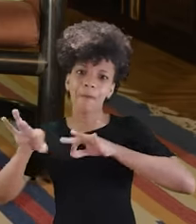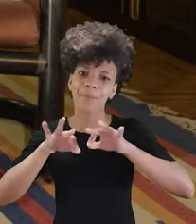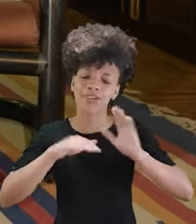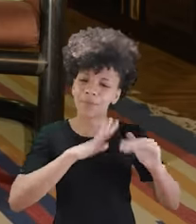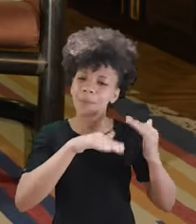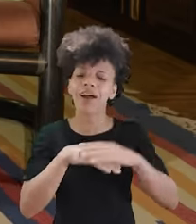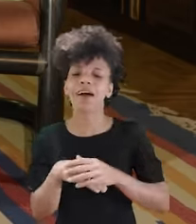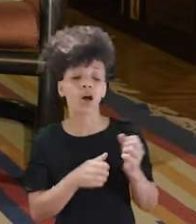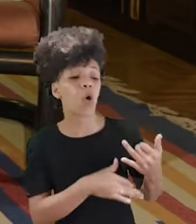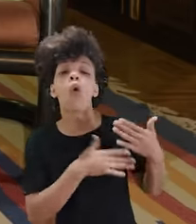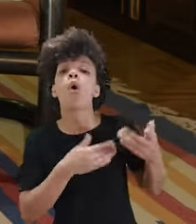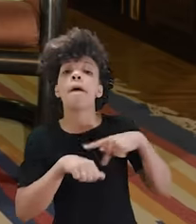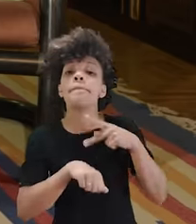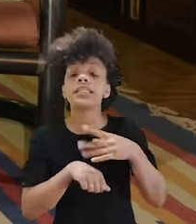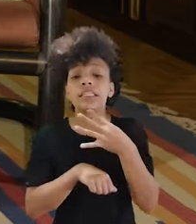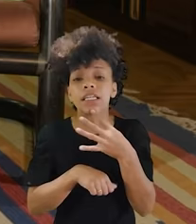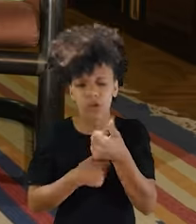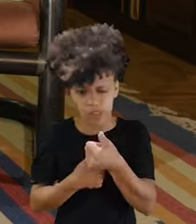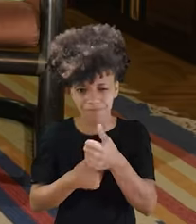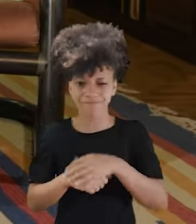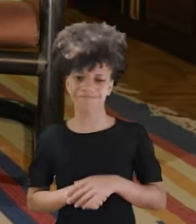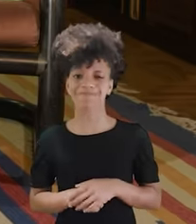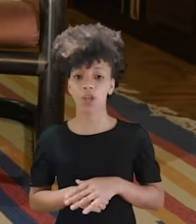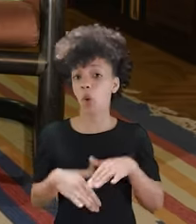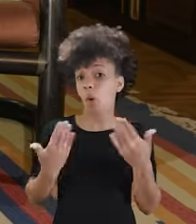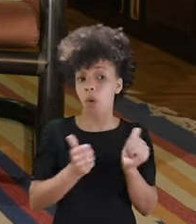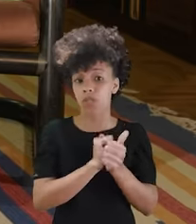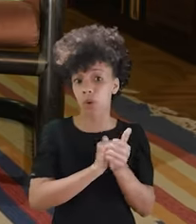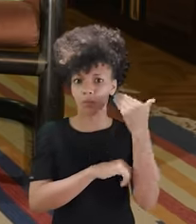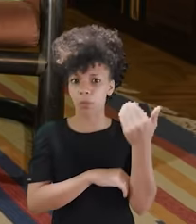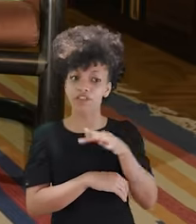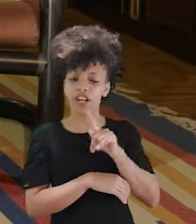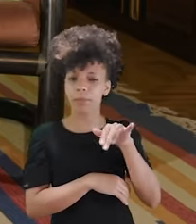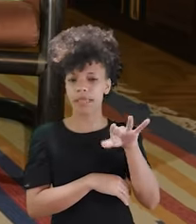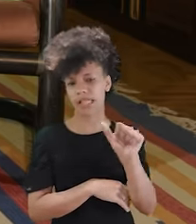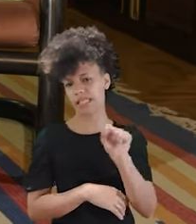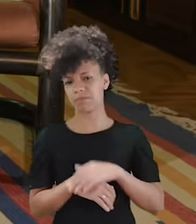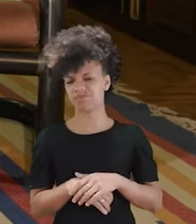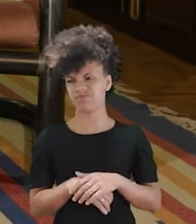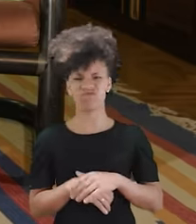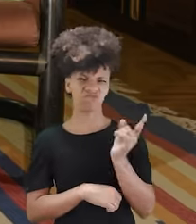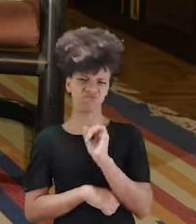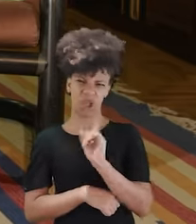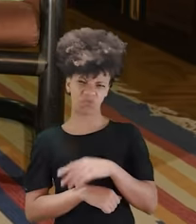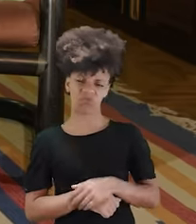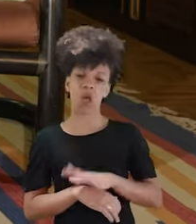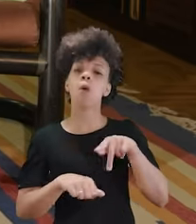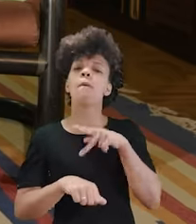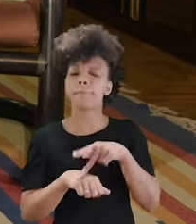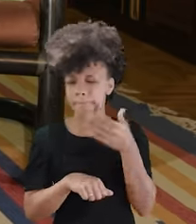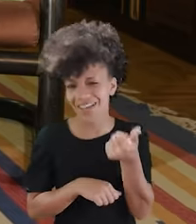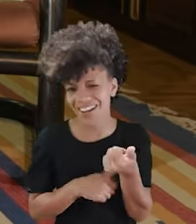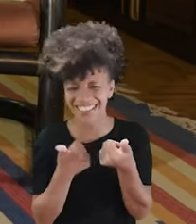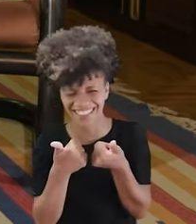ou qual esporte Oi meninas não qual o país que eu gostaria karaokê